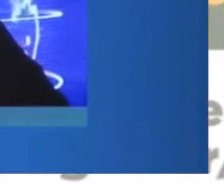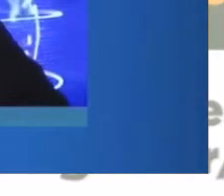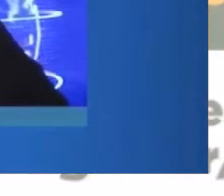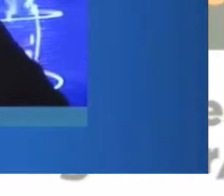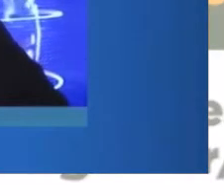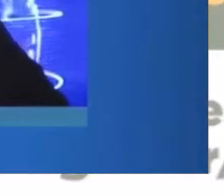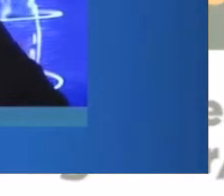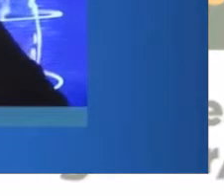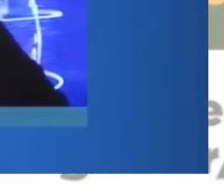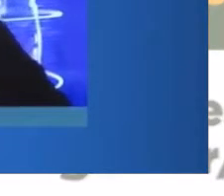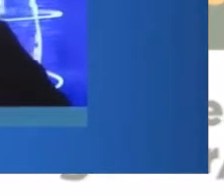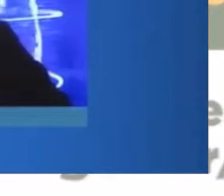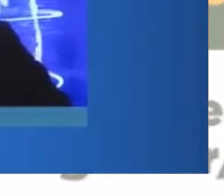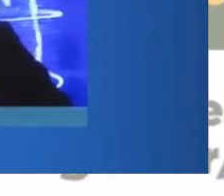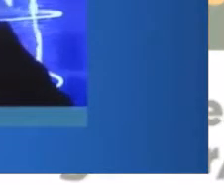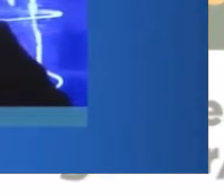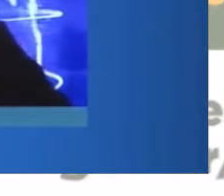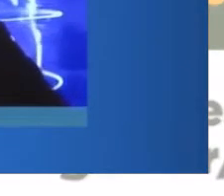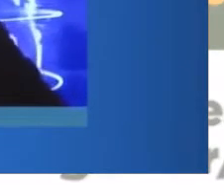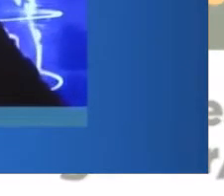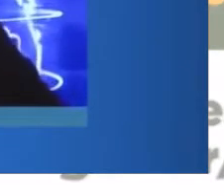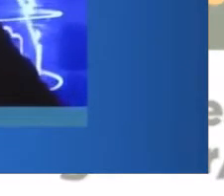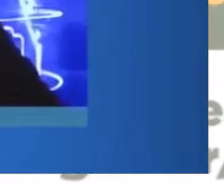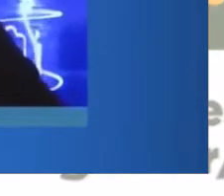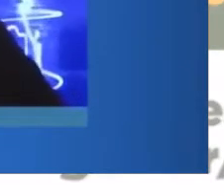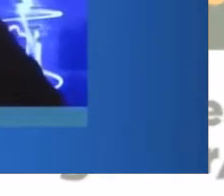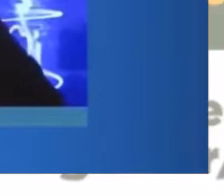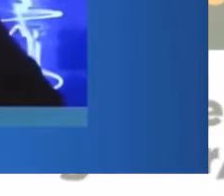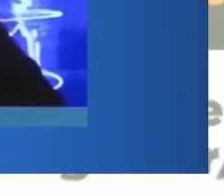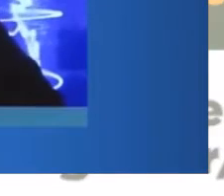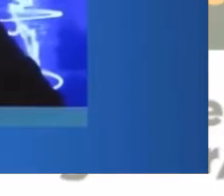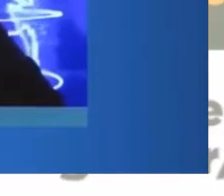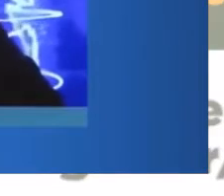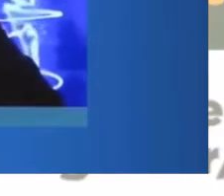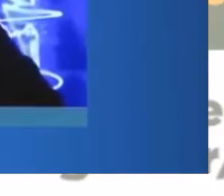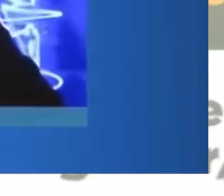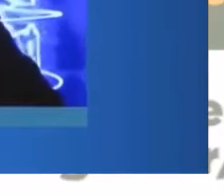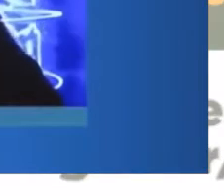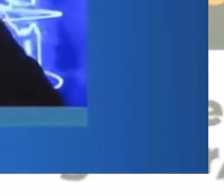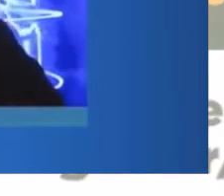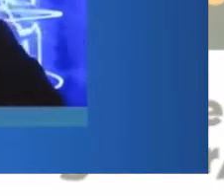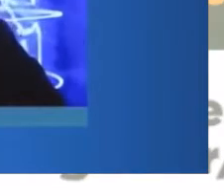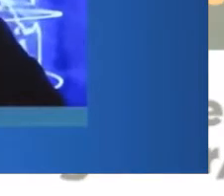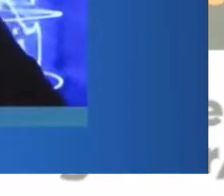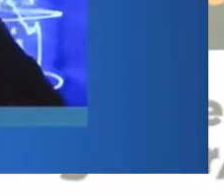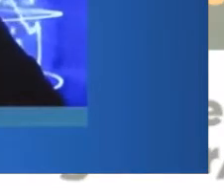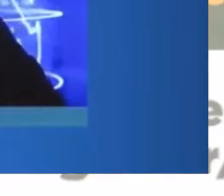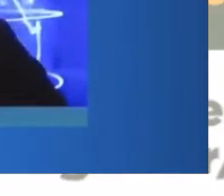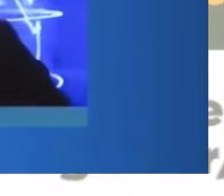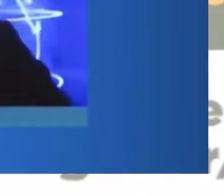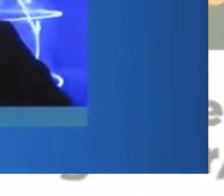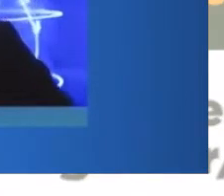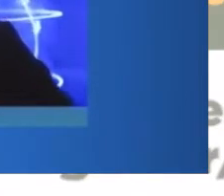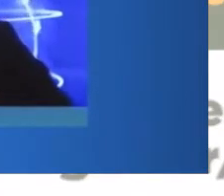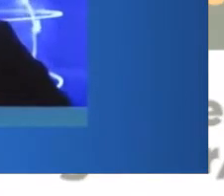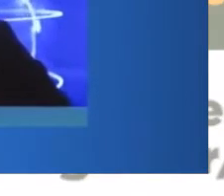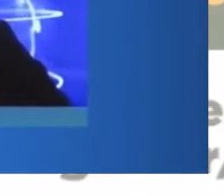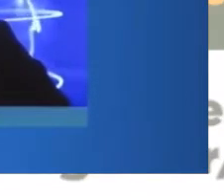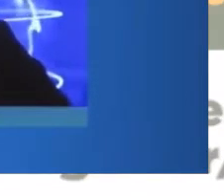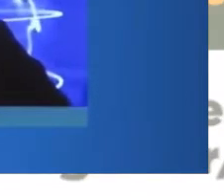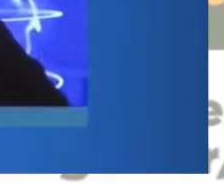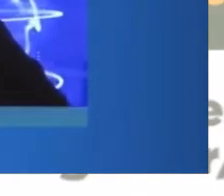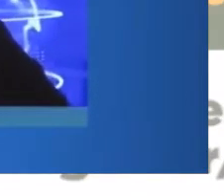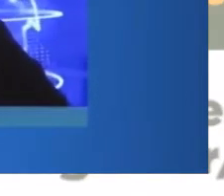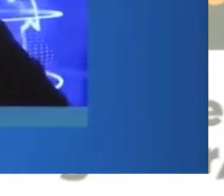internações por disenteria e doenças relacionadas à falta de saneamento básico de 3 mil por ano para 100 por ano. Então esse é o impacto na